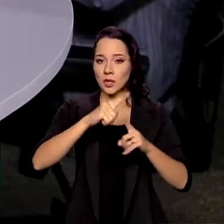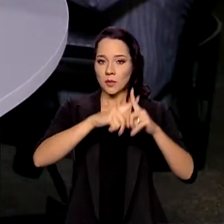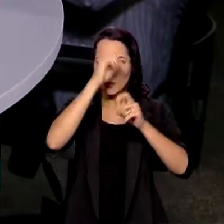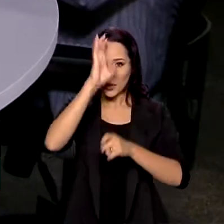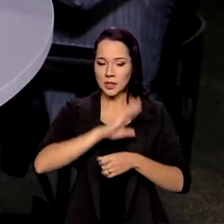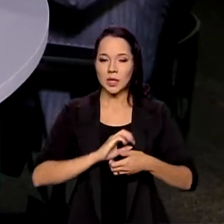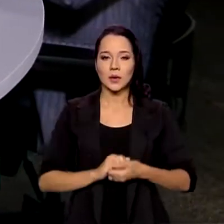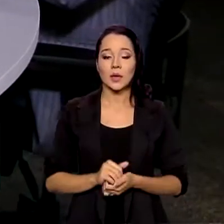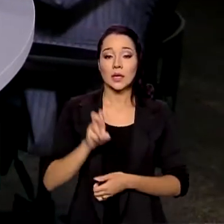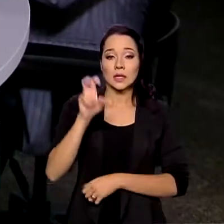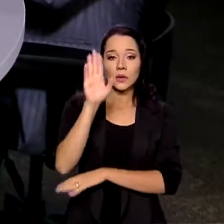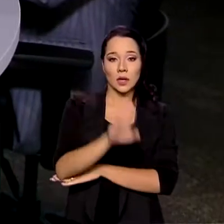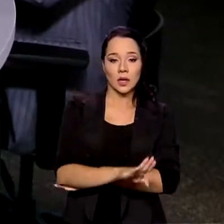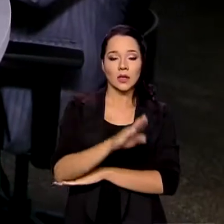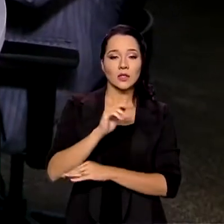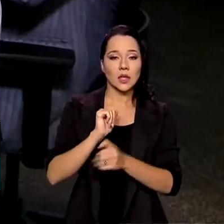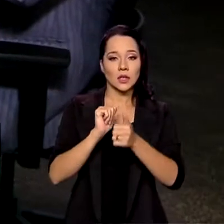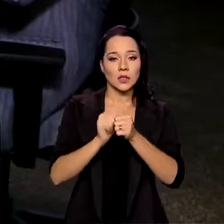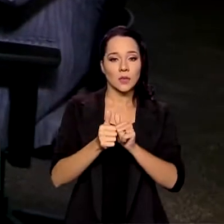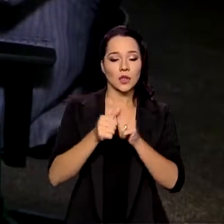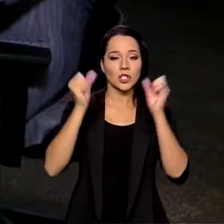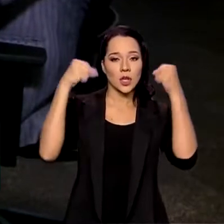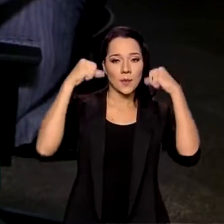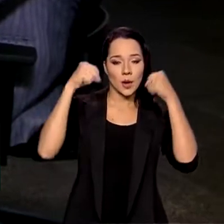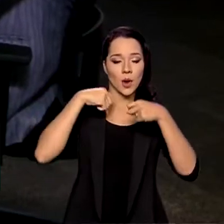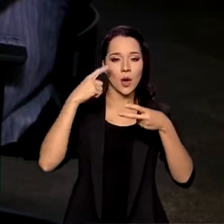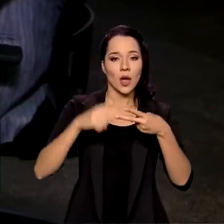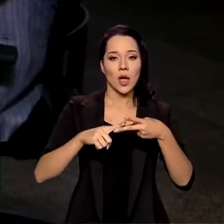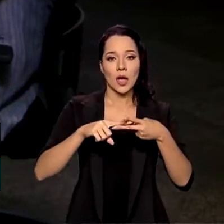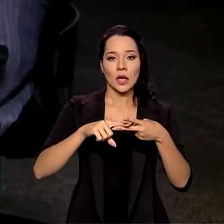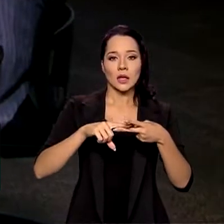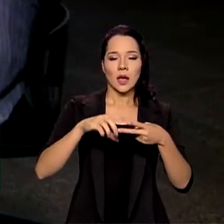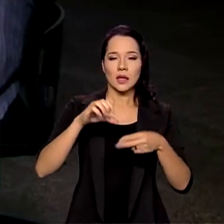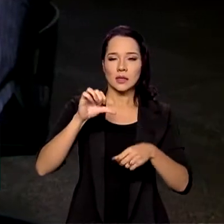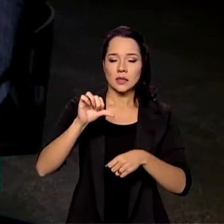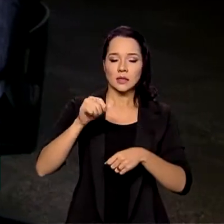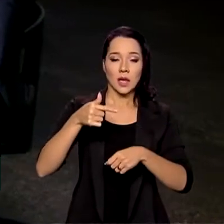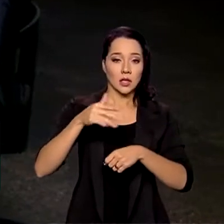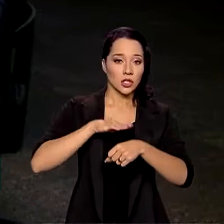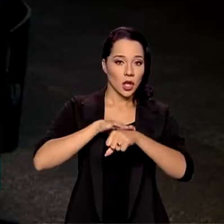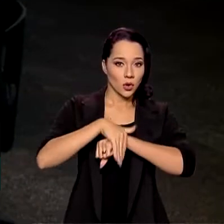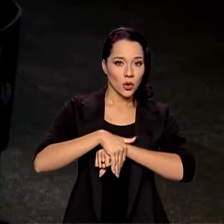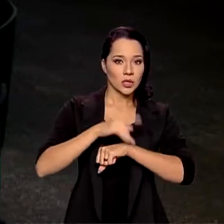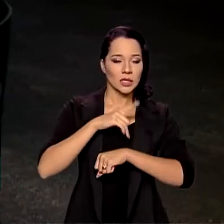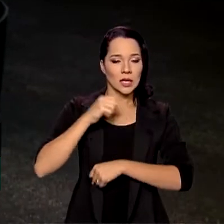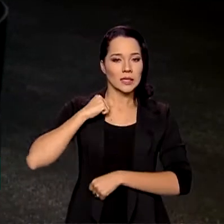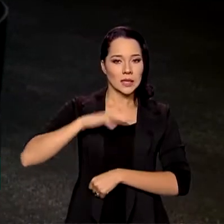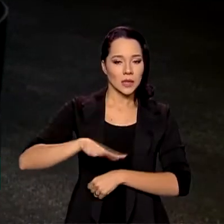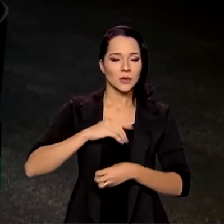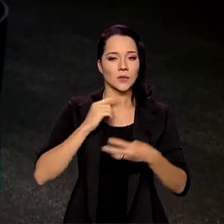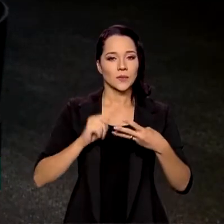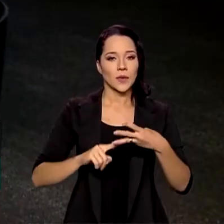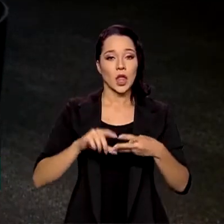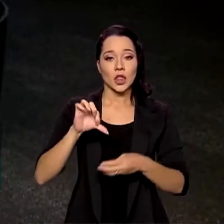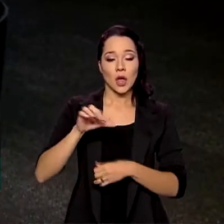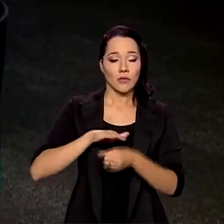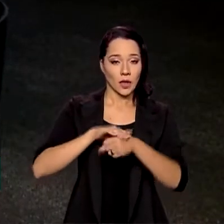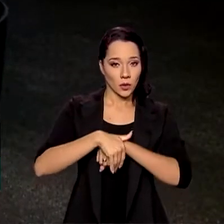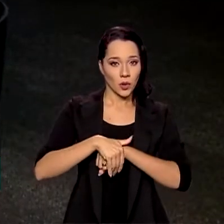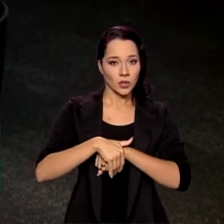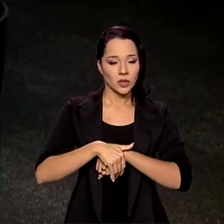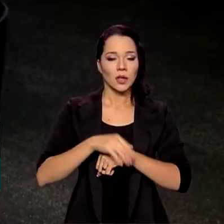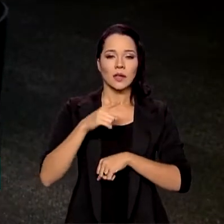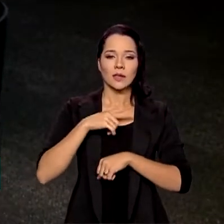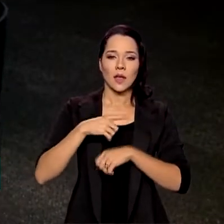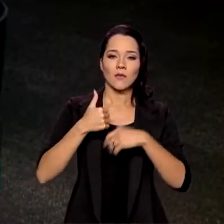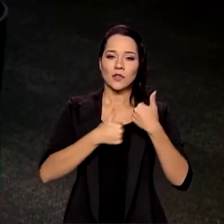Brasileiro, 17h, tem Sport Chapecoense. 19h, com transmissão da Rádio Nacional, tem Santos e Flamengo. Às 21h, a